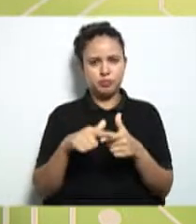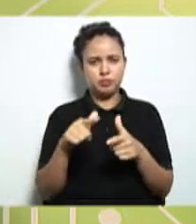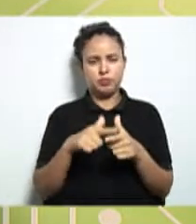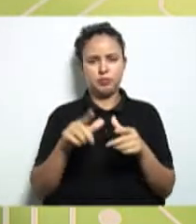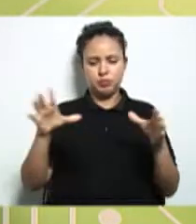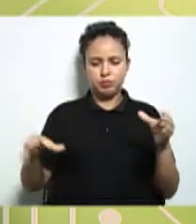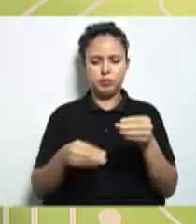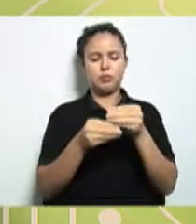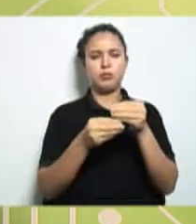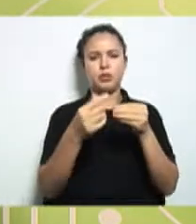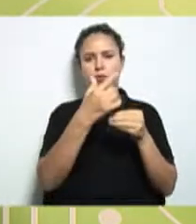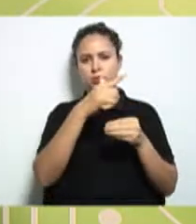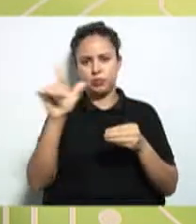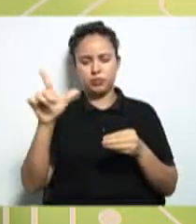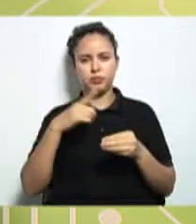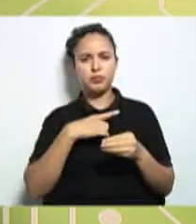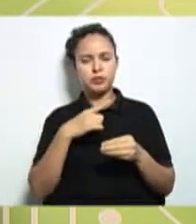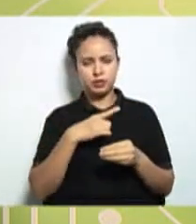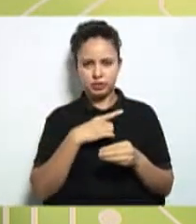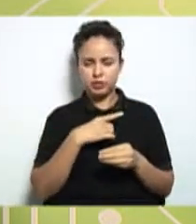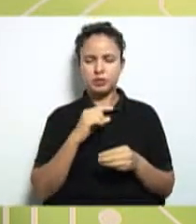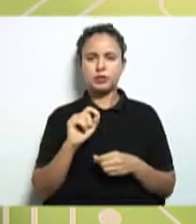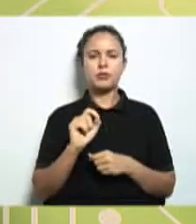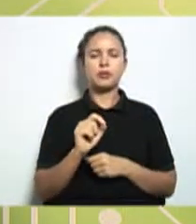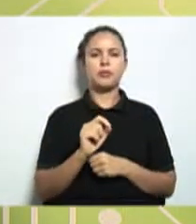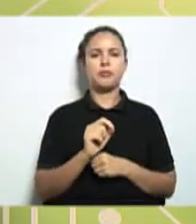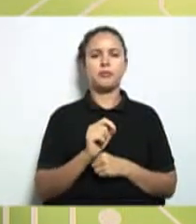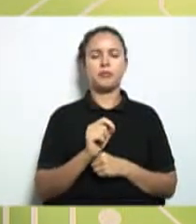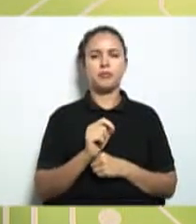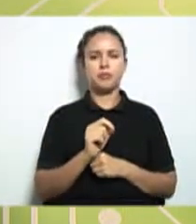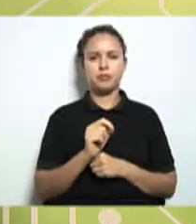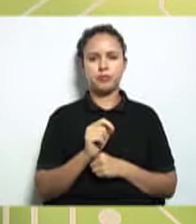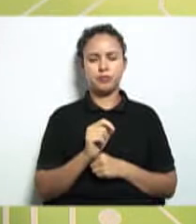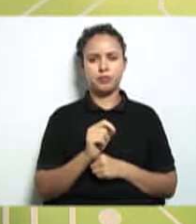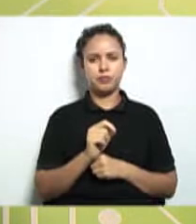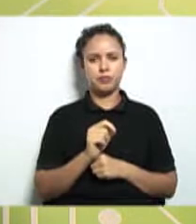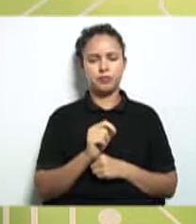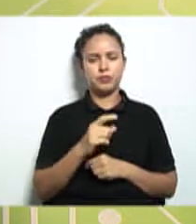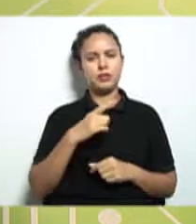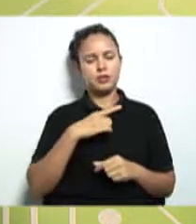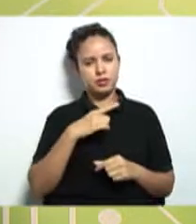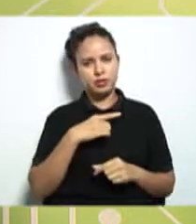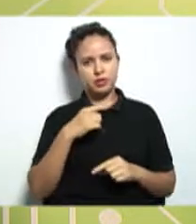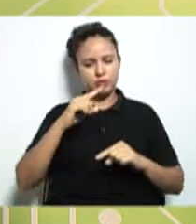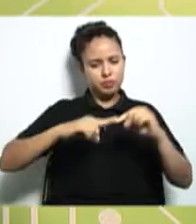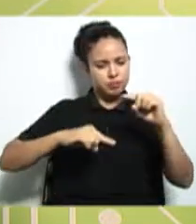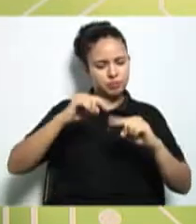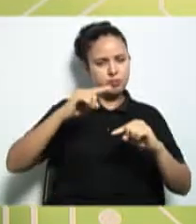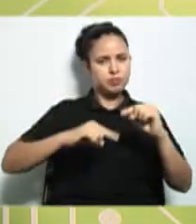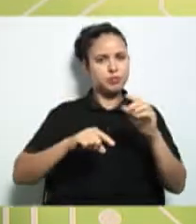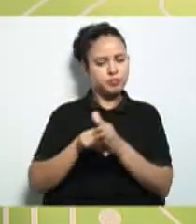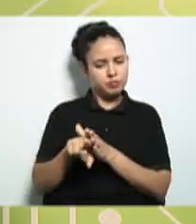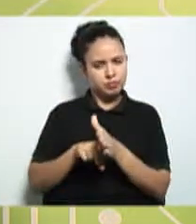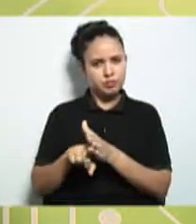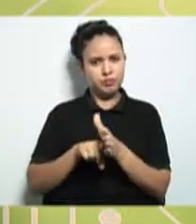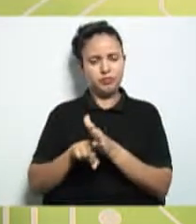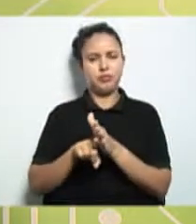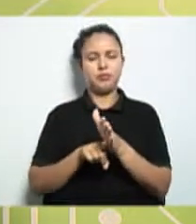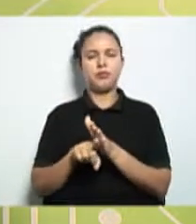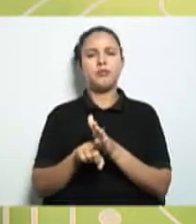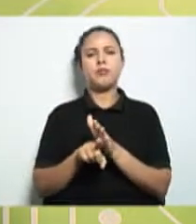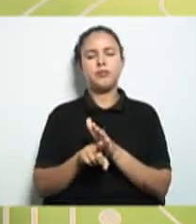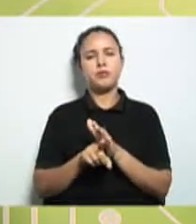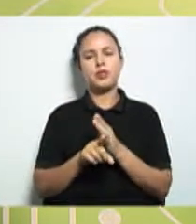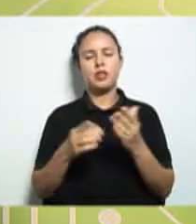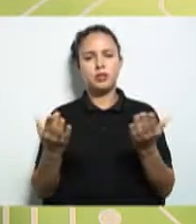outros elementos. Então, dentre esses elementos, nós temos lá os instrumentos de pesquisa, né? E aí a